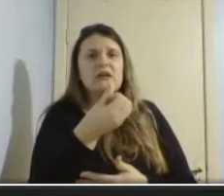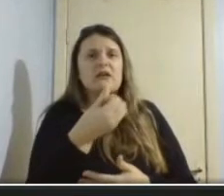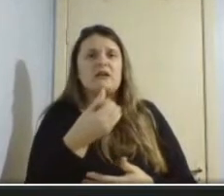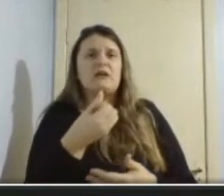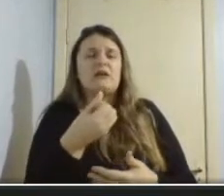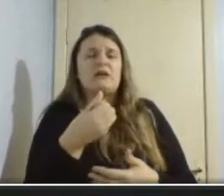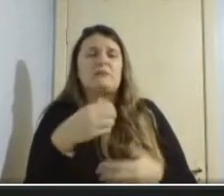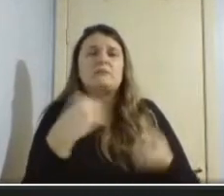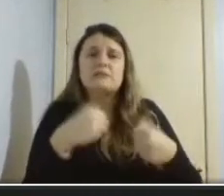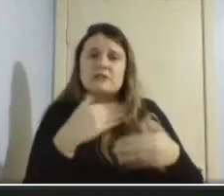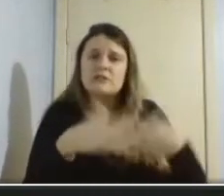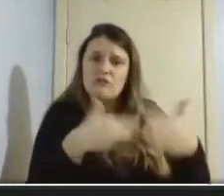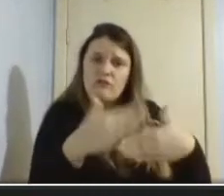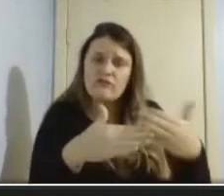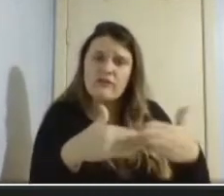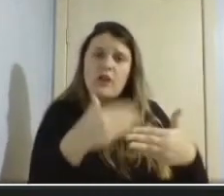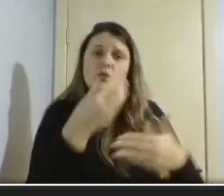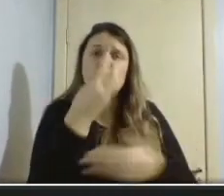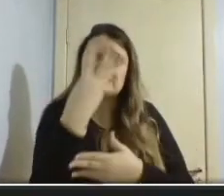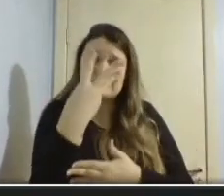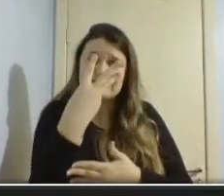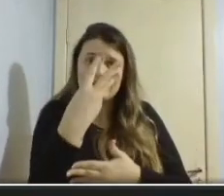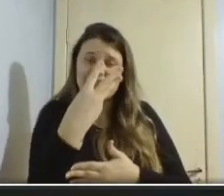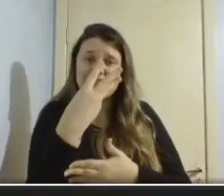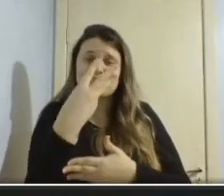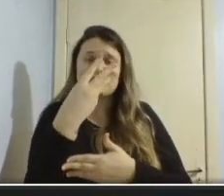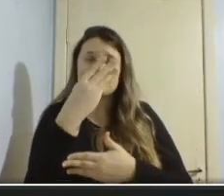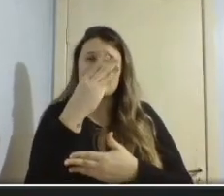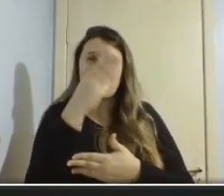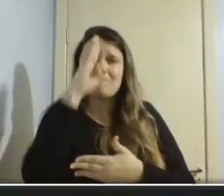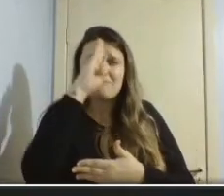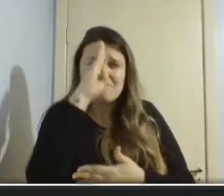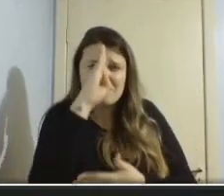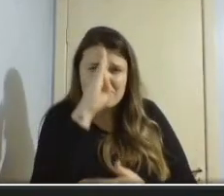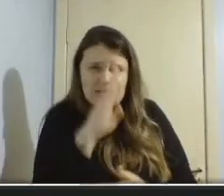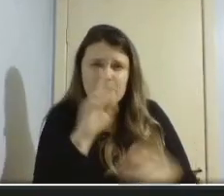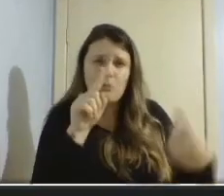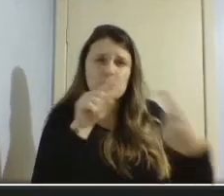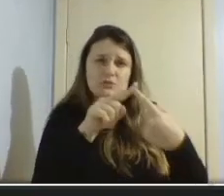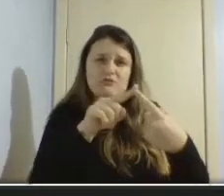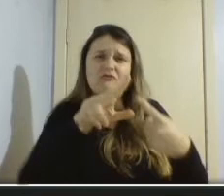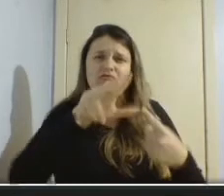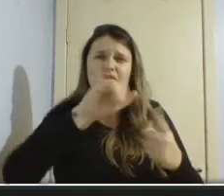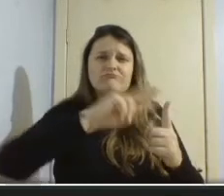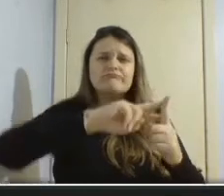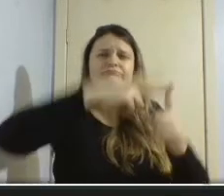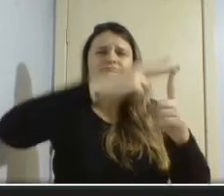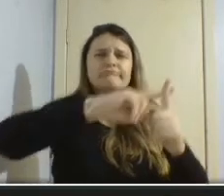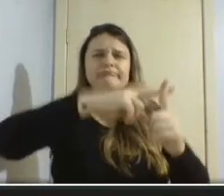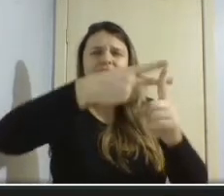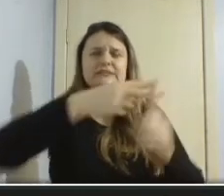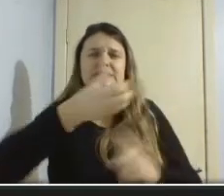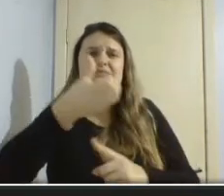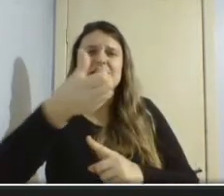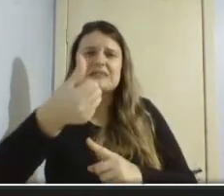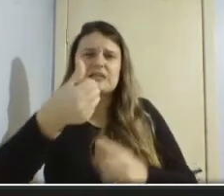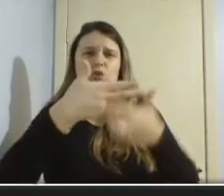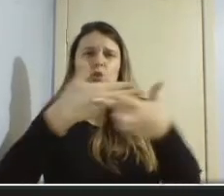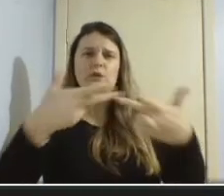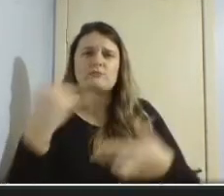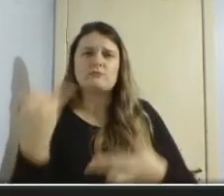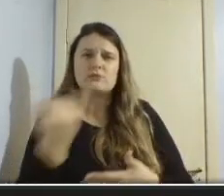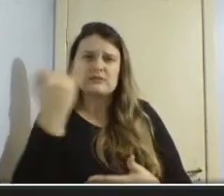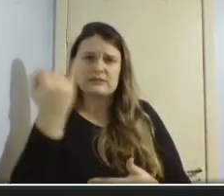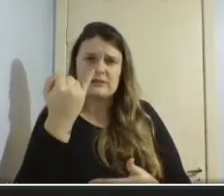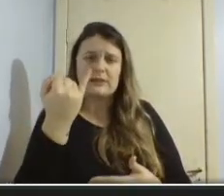aqueles 3 pilares, eles vão permitir o desdobramento em outros 6 elementos importantes, que é a participação do